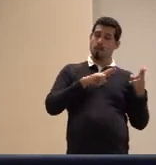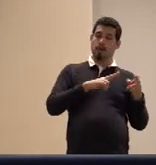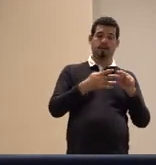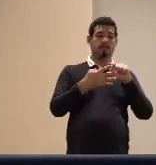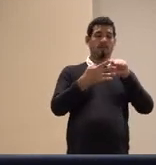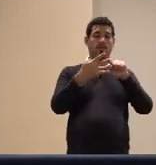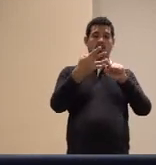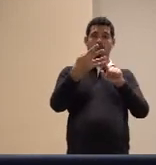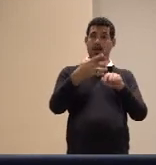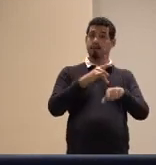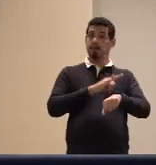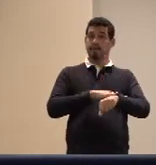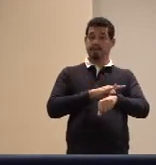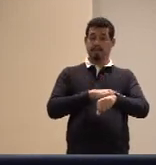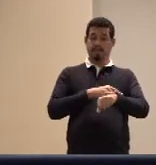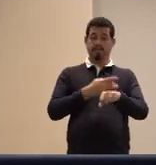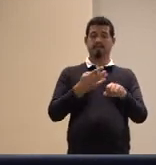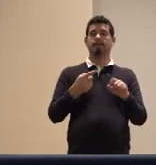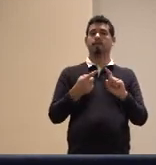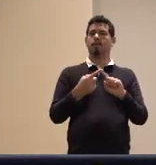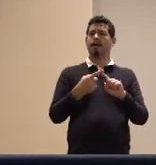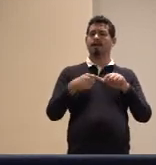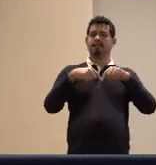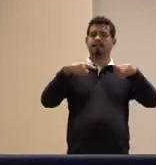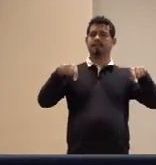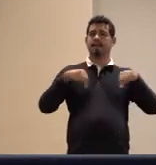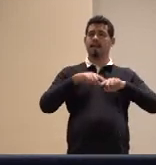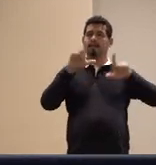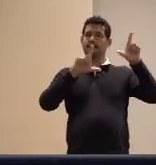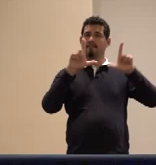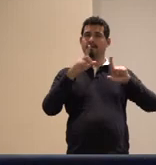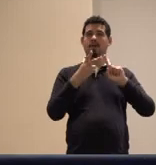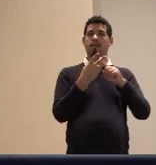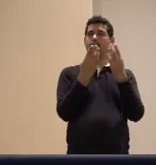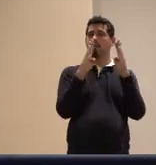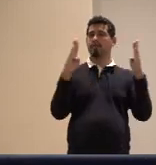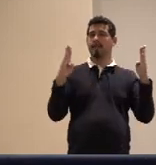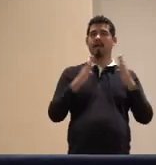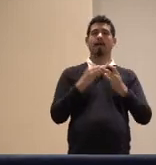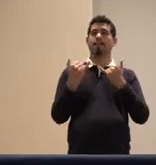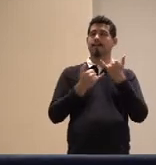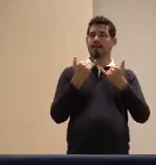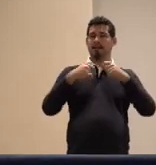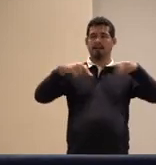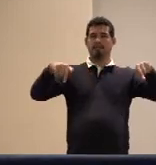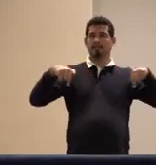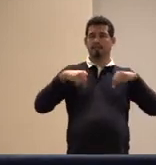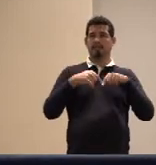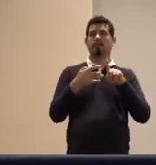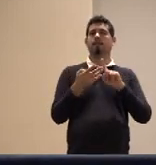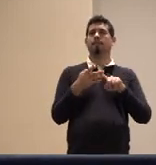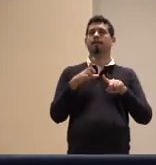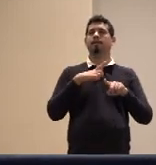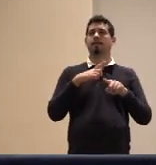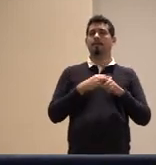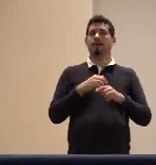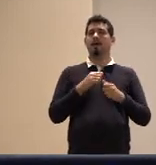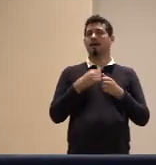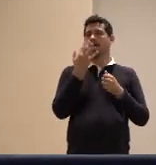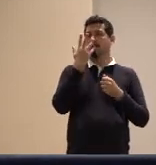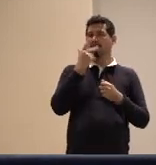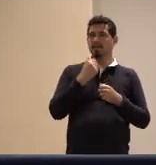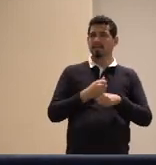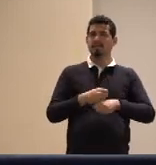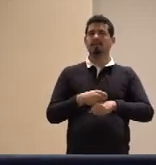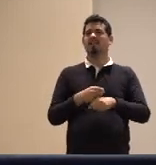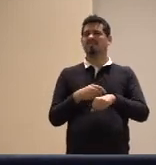né, uma sala de TV, uma biblioteca, uma brinquedoteca, cozinha. A gente fez um fraldário próprio para os pequenos,